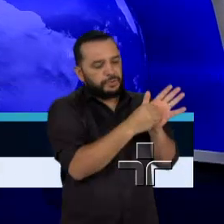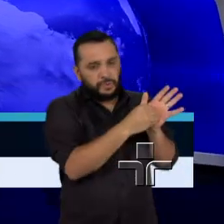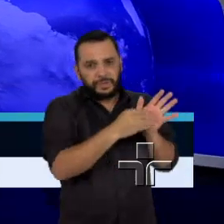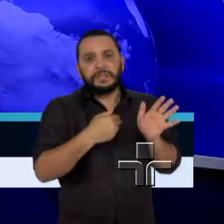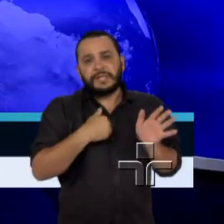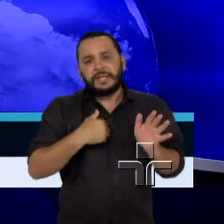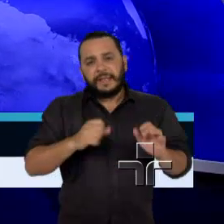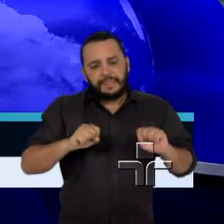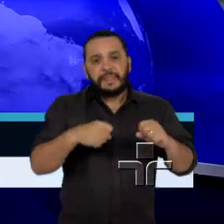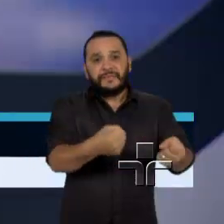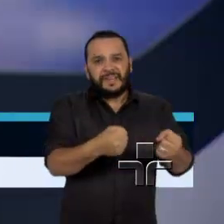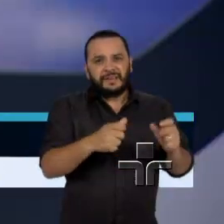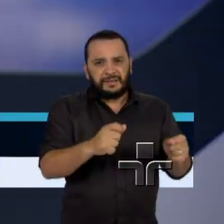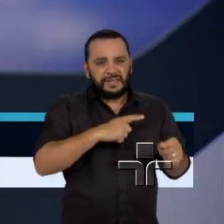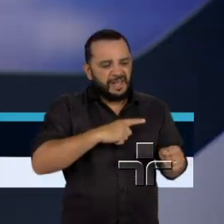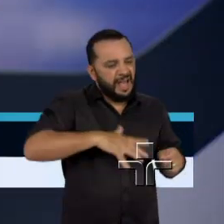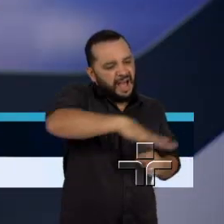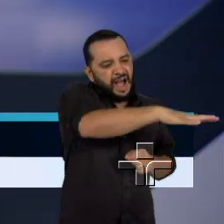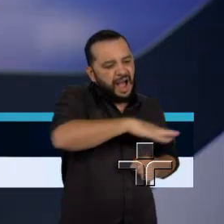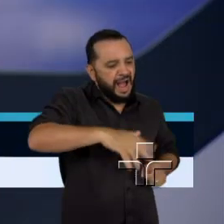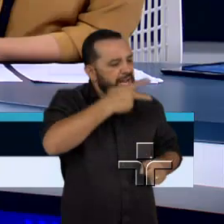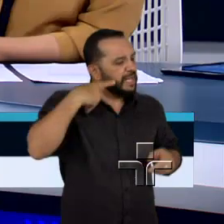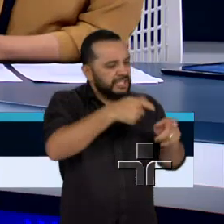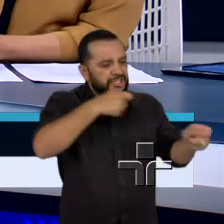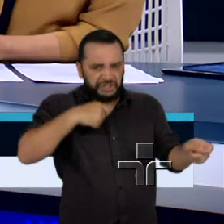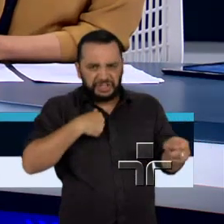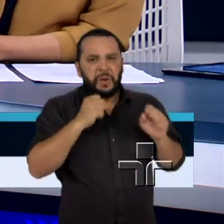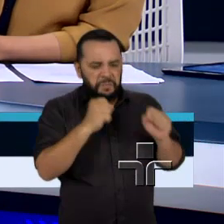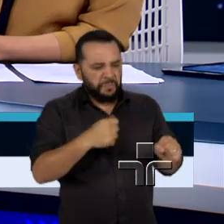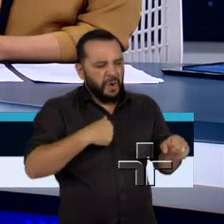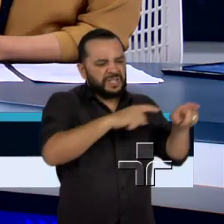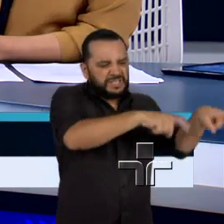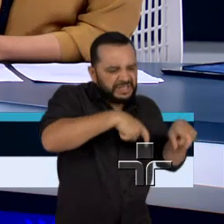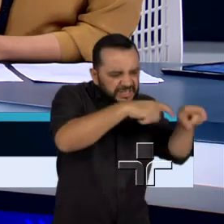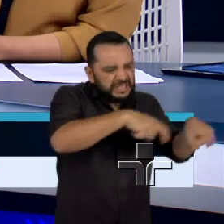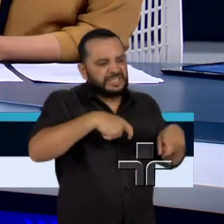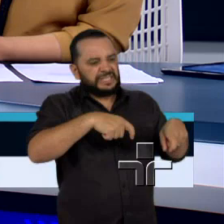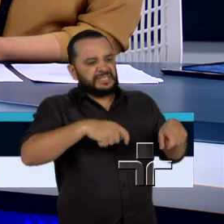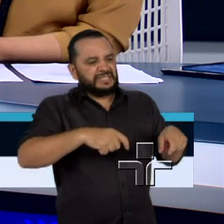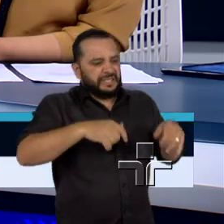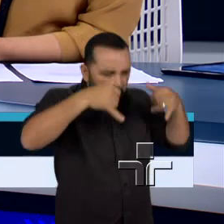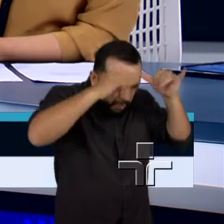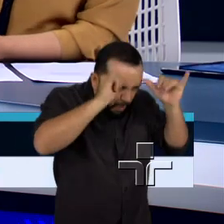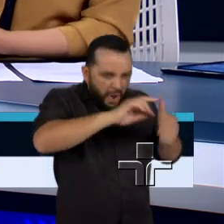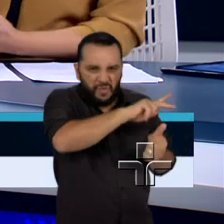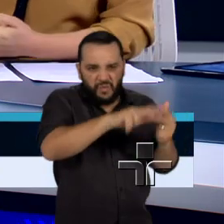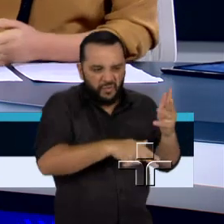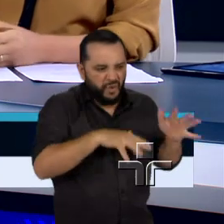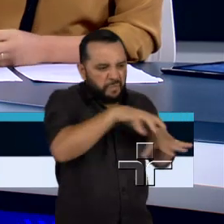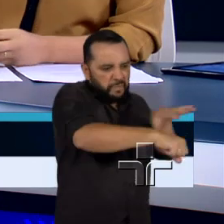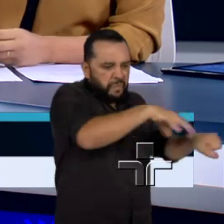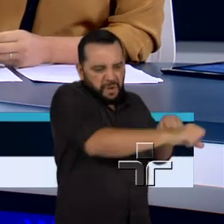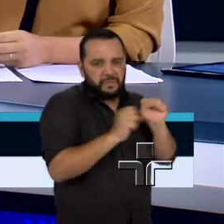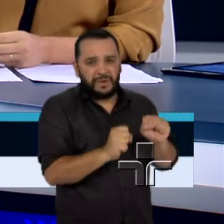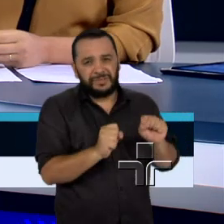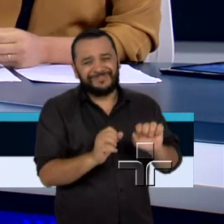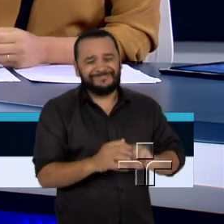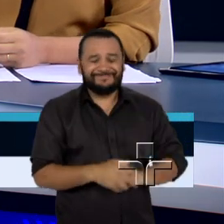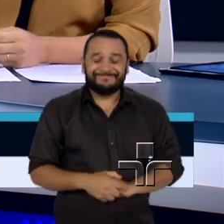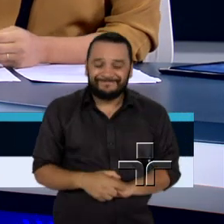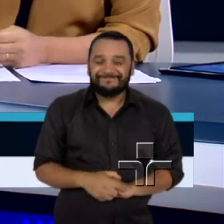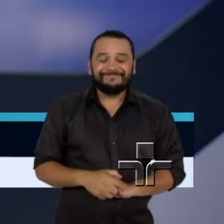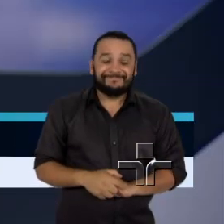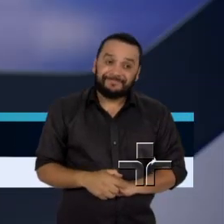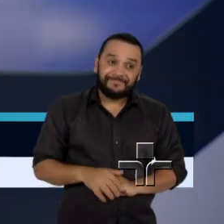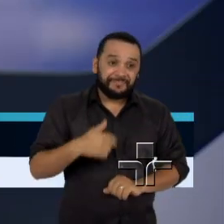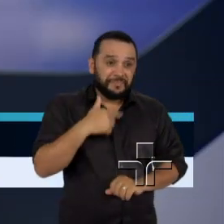econômica de terras indígenas. Você avalia isso com preocupação ou não? Acho que tem uma perspectiva deste governo, que me parece muito